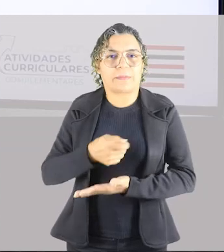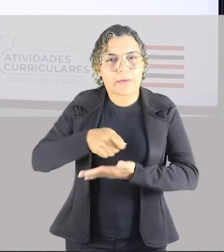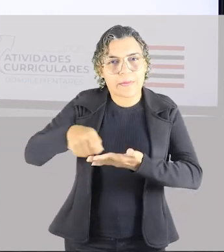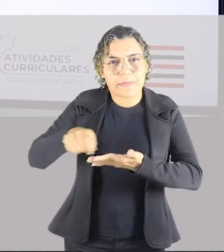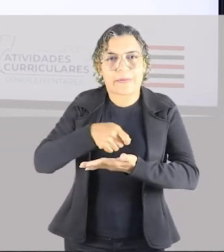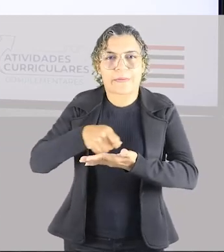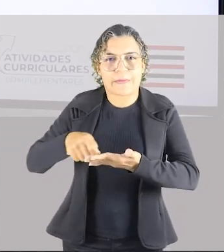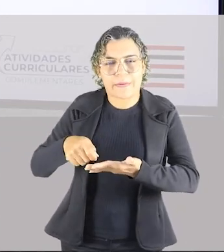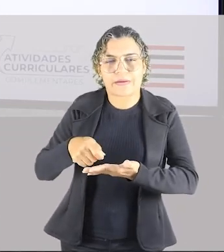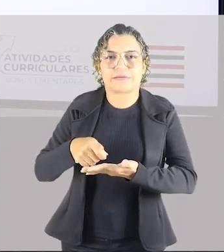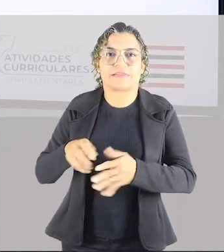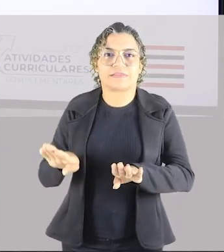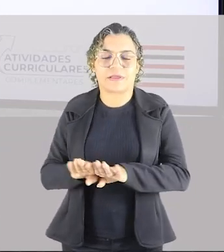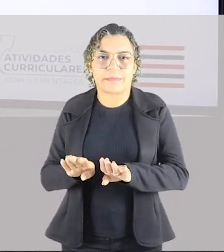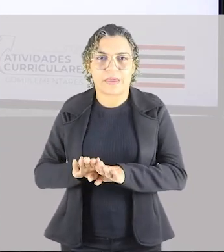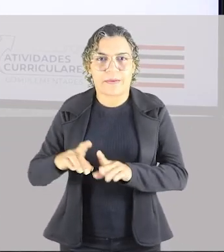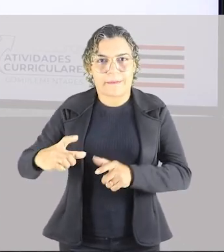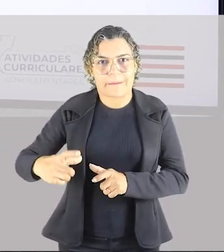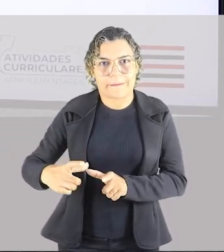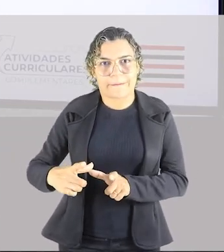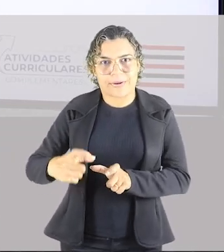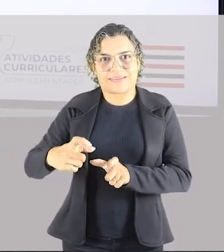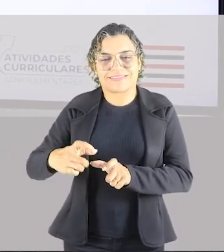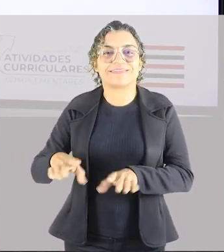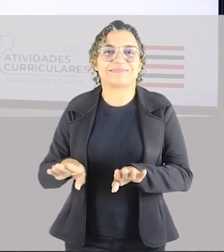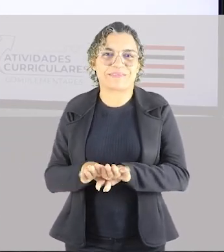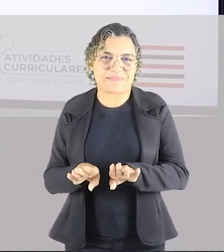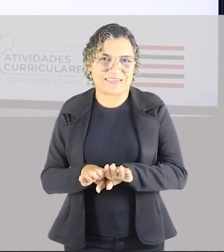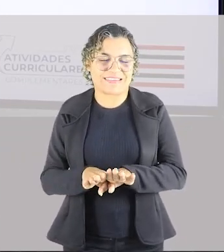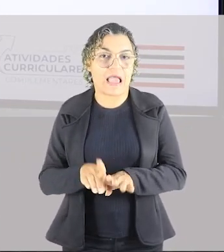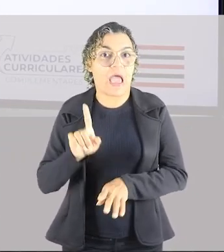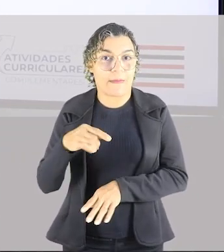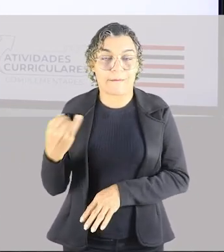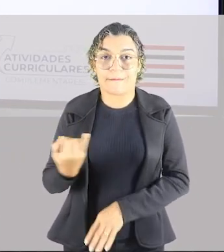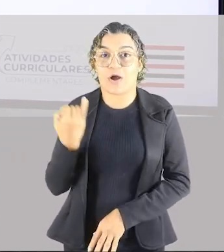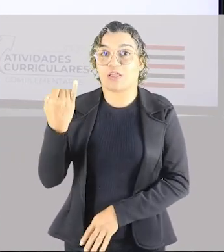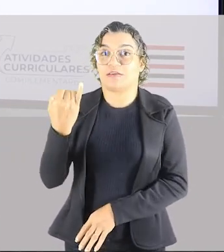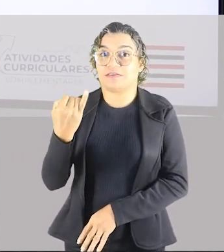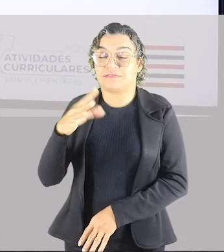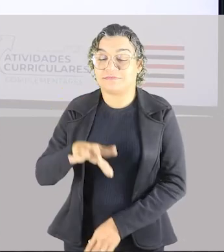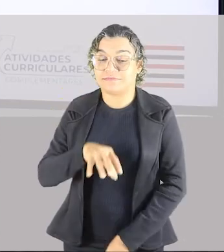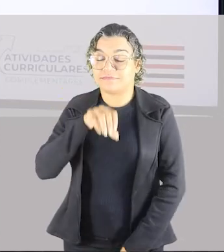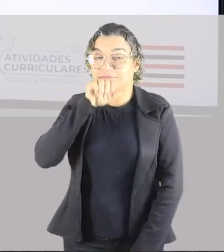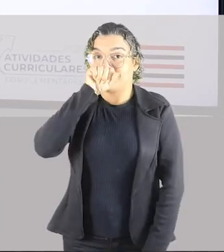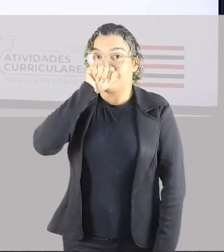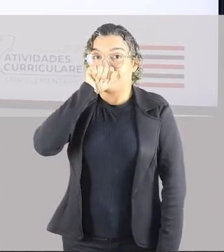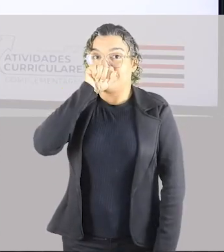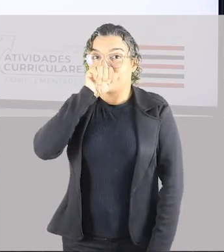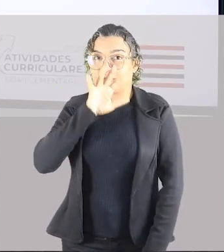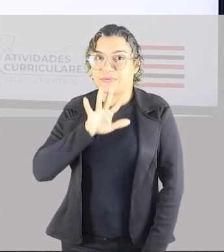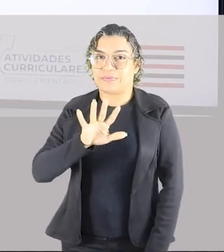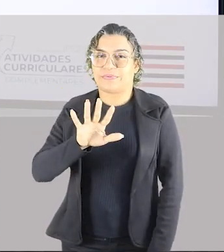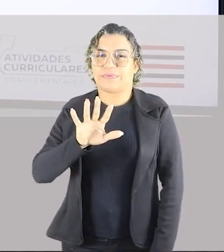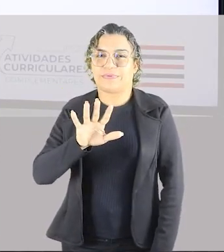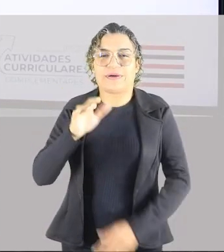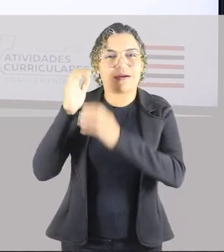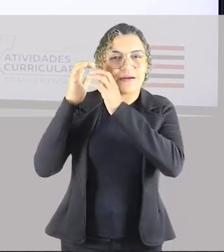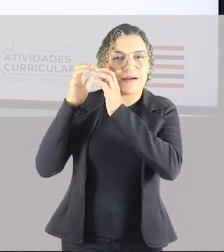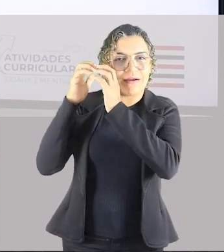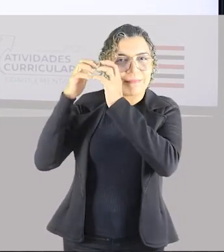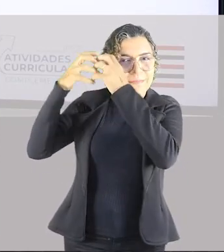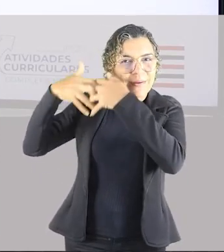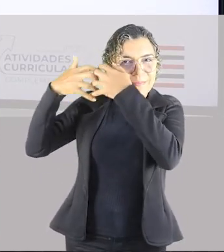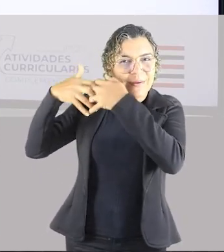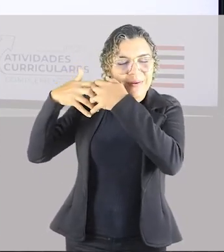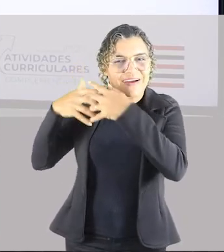anotar, fazer prints, tá certo? Porque ó, tem coisa importante aqui. Então, respira, oxigena e vamos